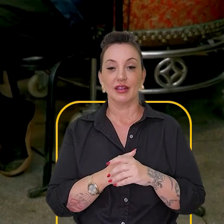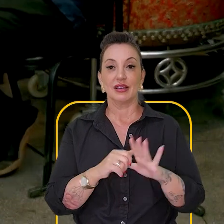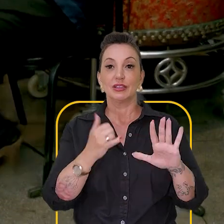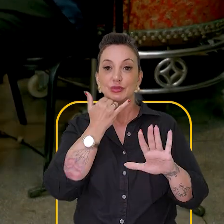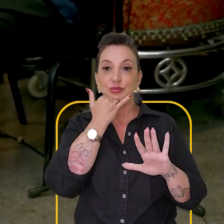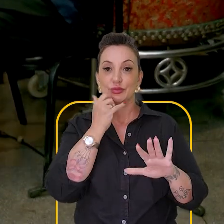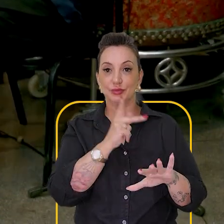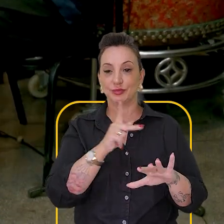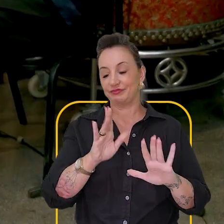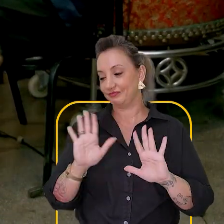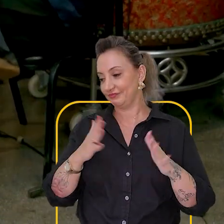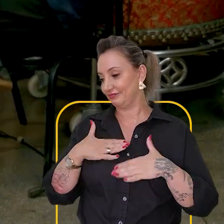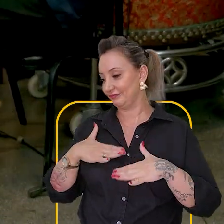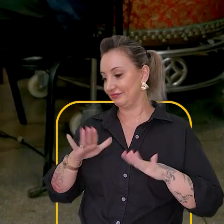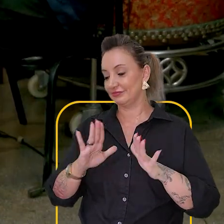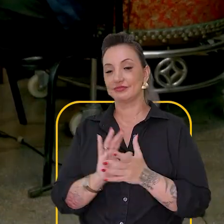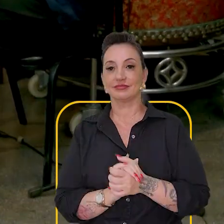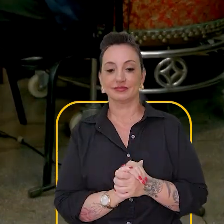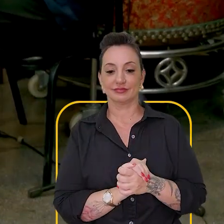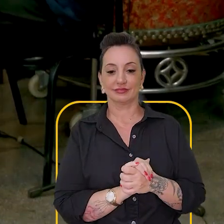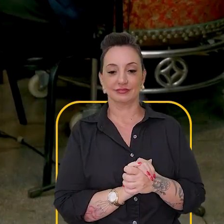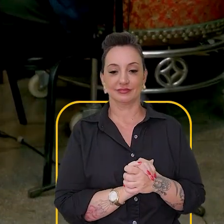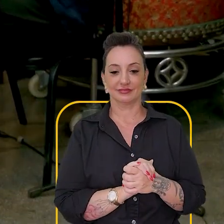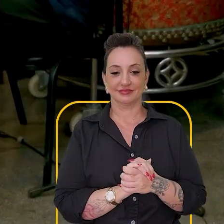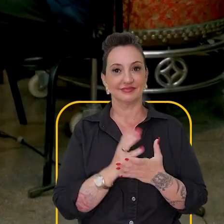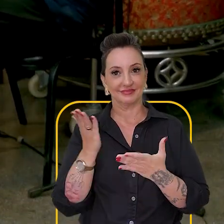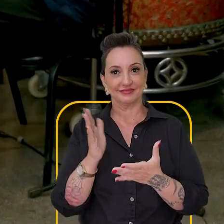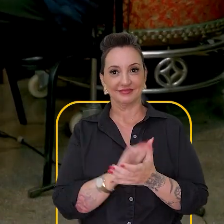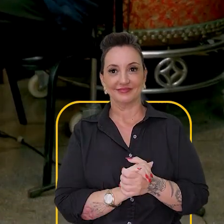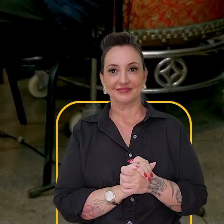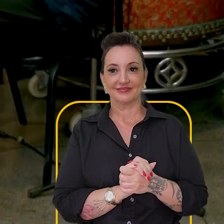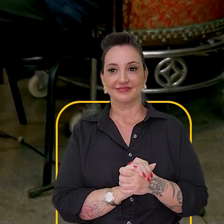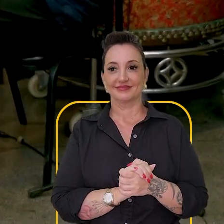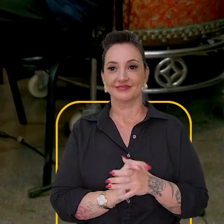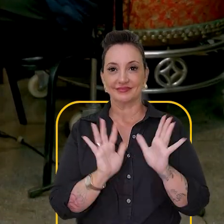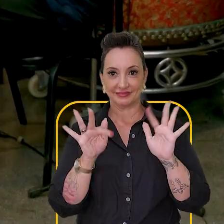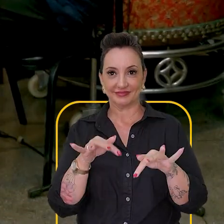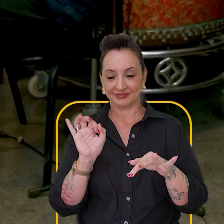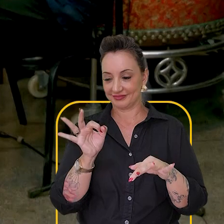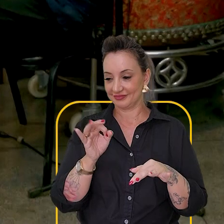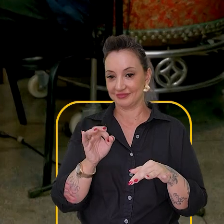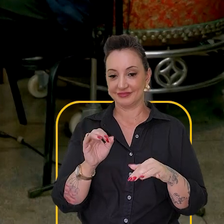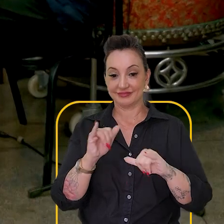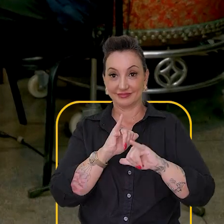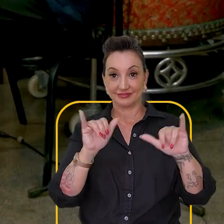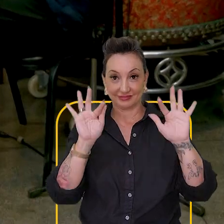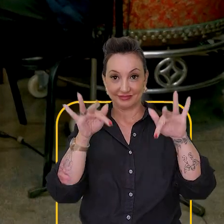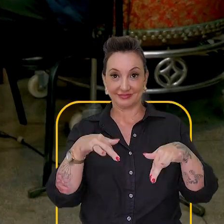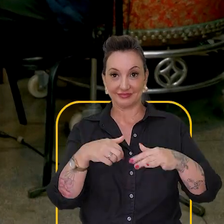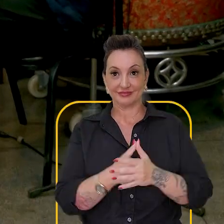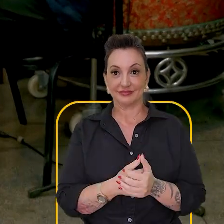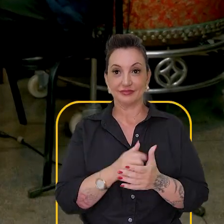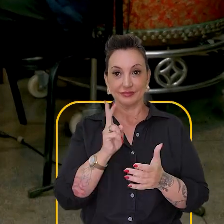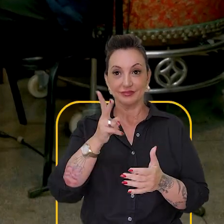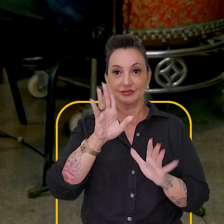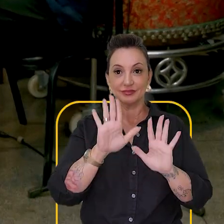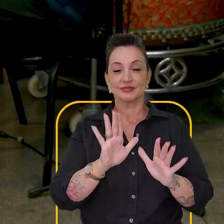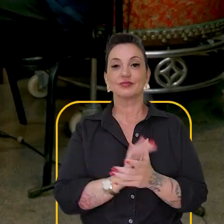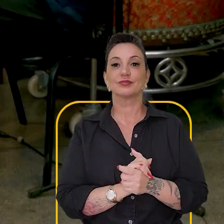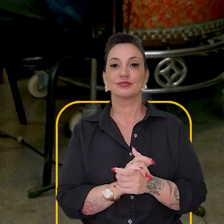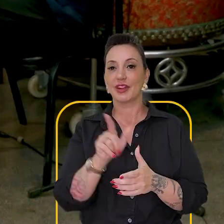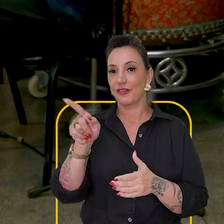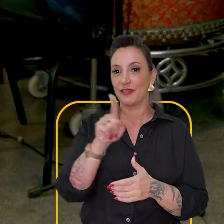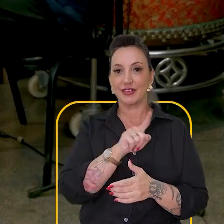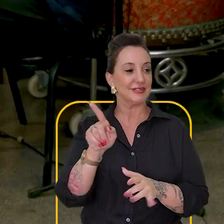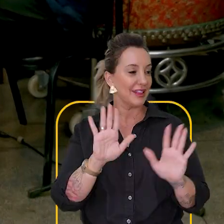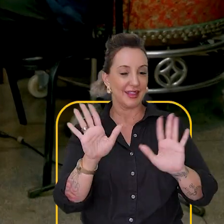não não deles não ão muito desculpa de F desculpa não tranquilo pro fim